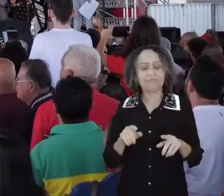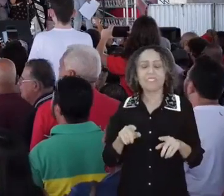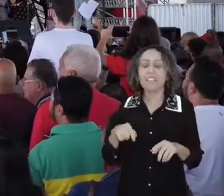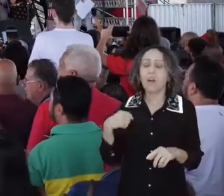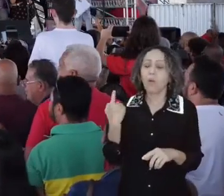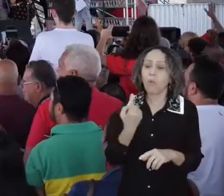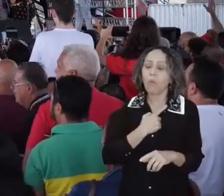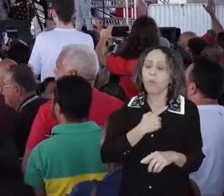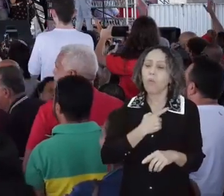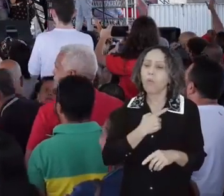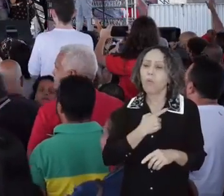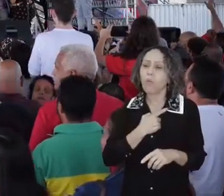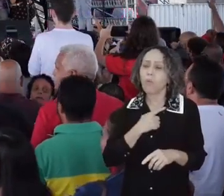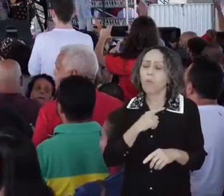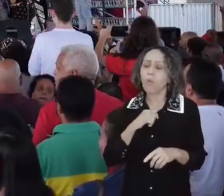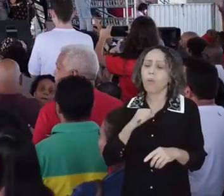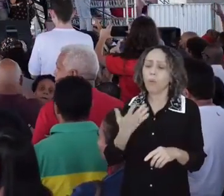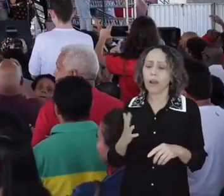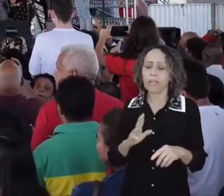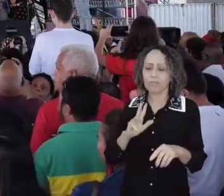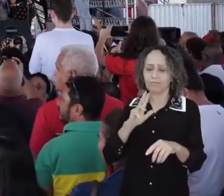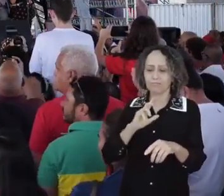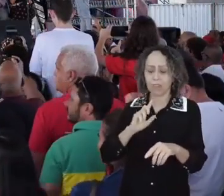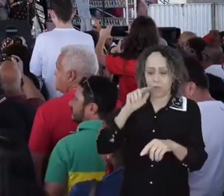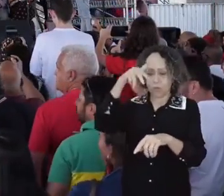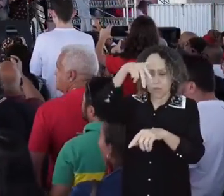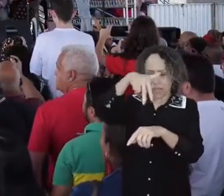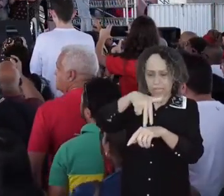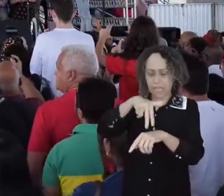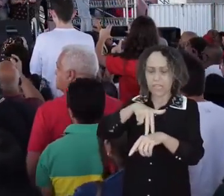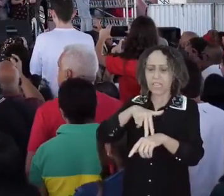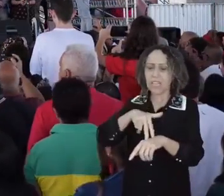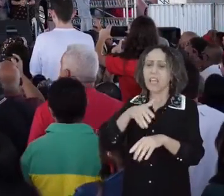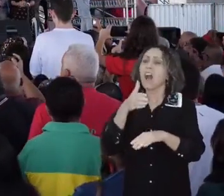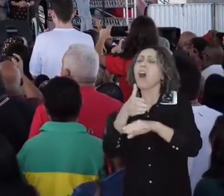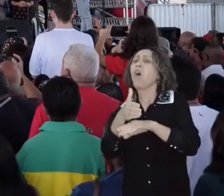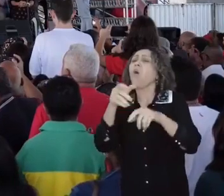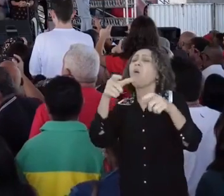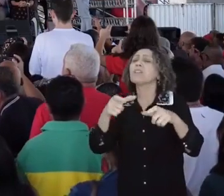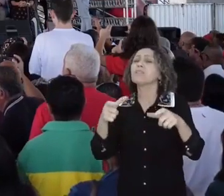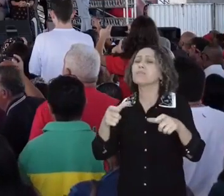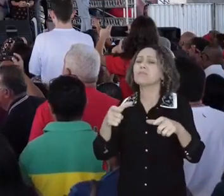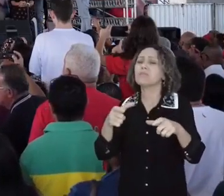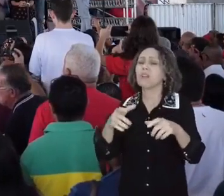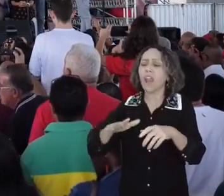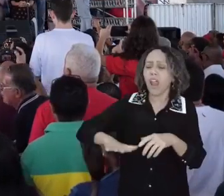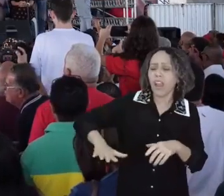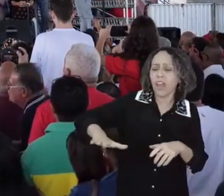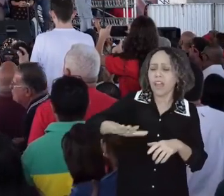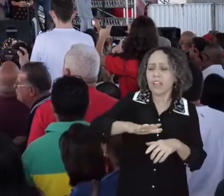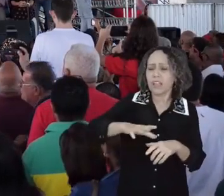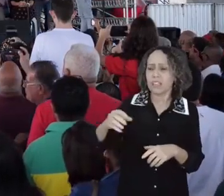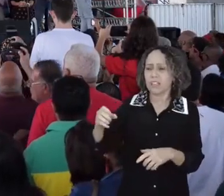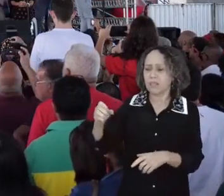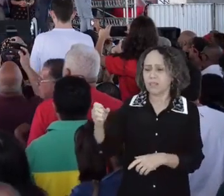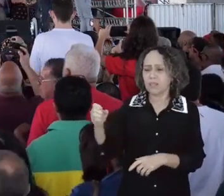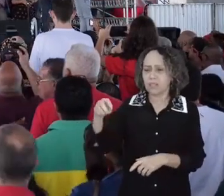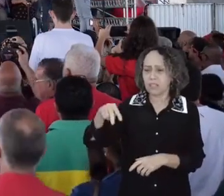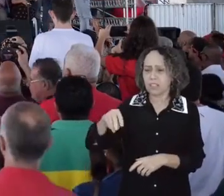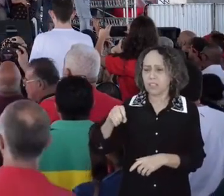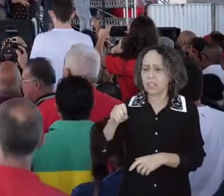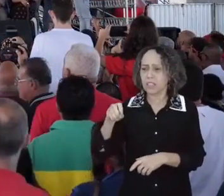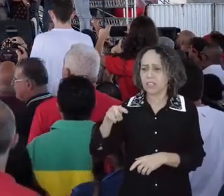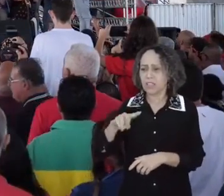Contagem. E lá, Lula, moram mais de 70 mil pessoas. E